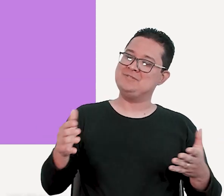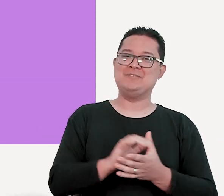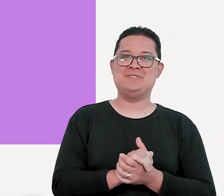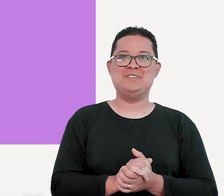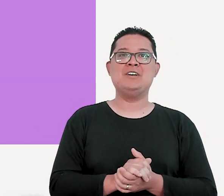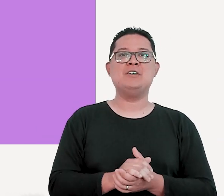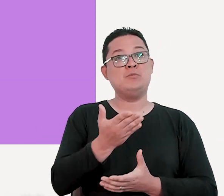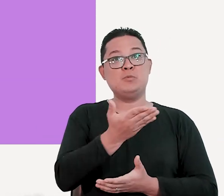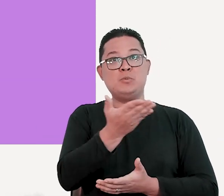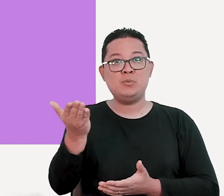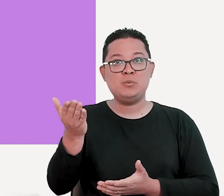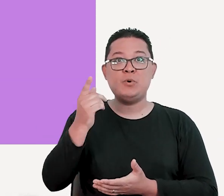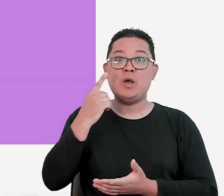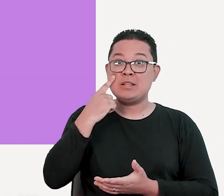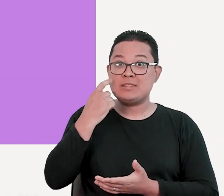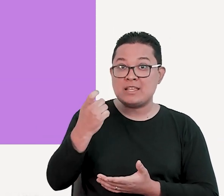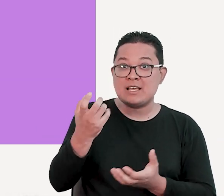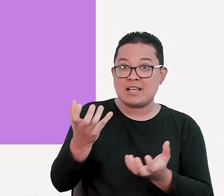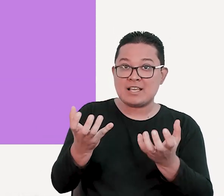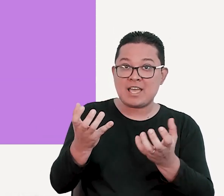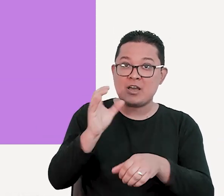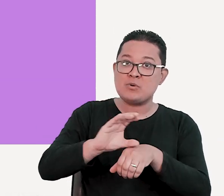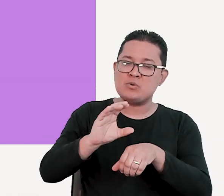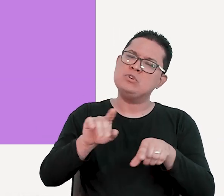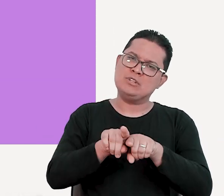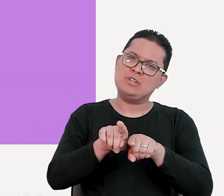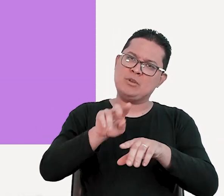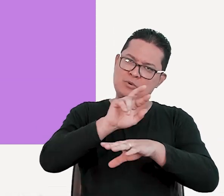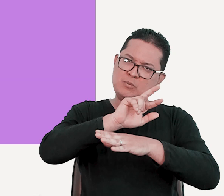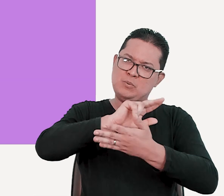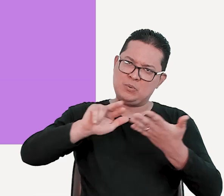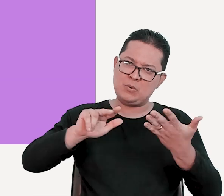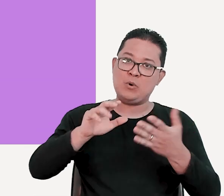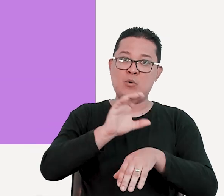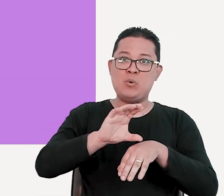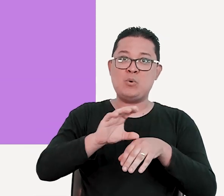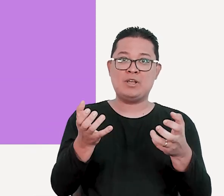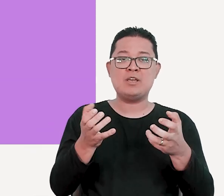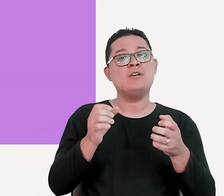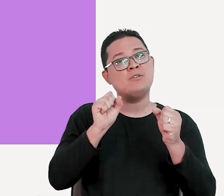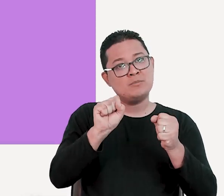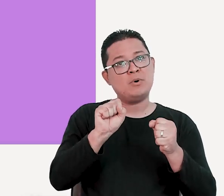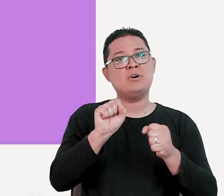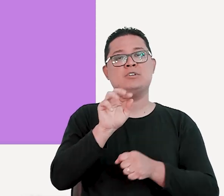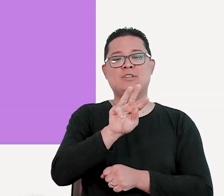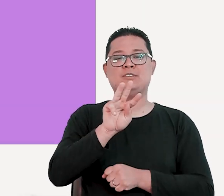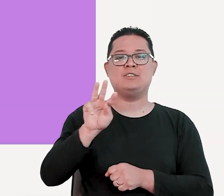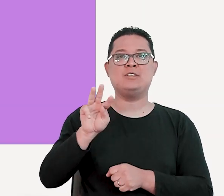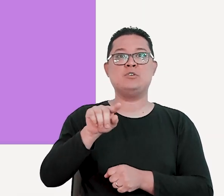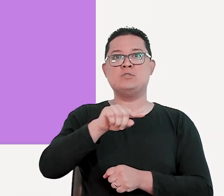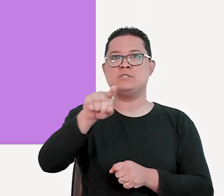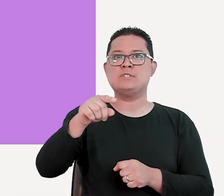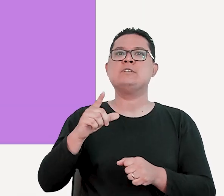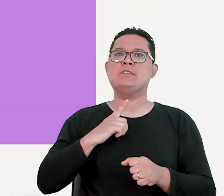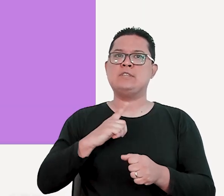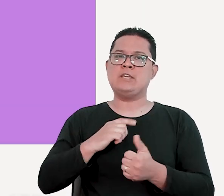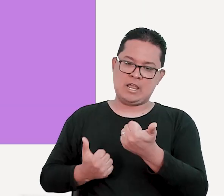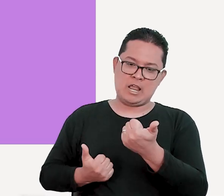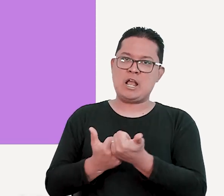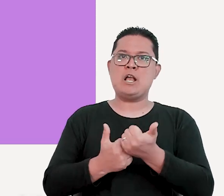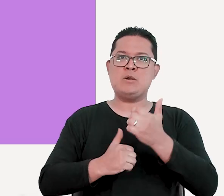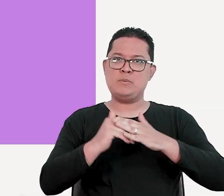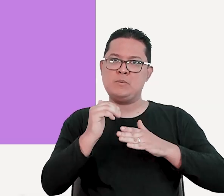estiver interessado nesse, em outros cursos, é só acessar o site da The Starter. E se quiser aí um apoio profissional para o